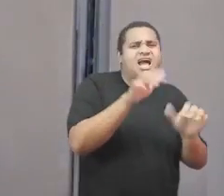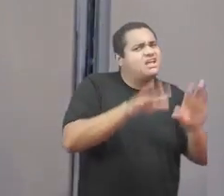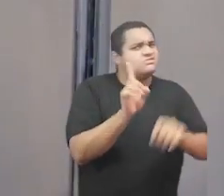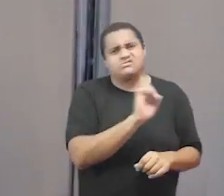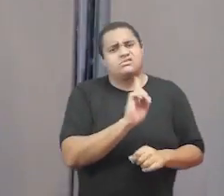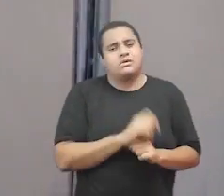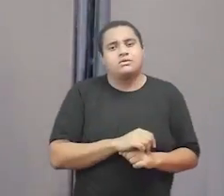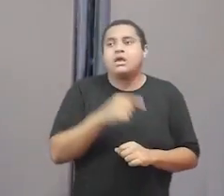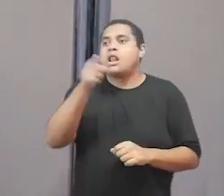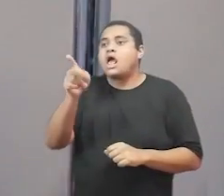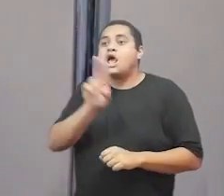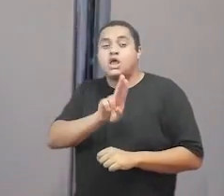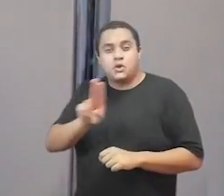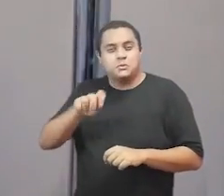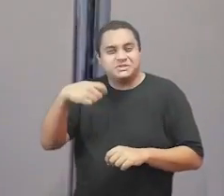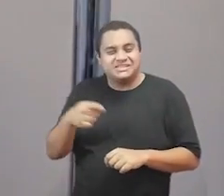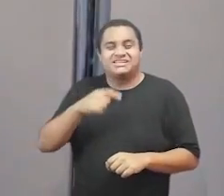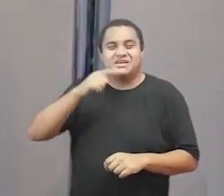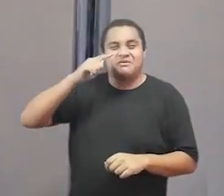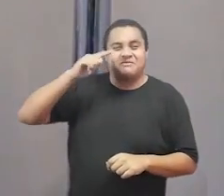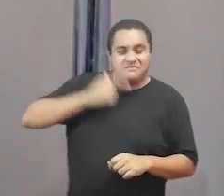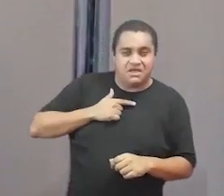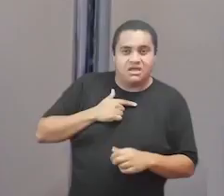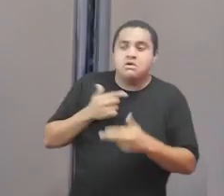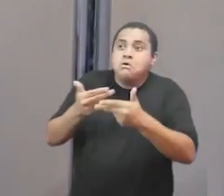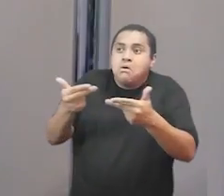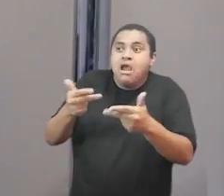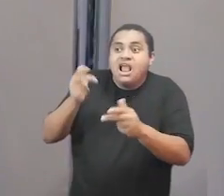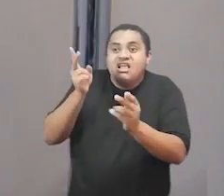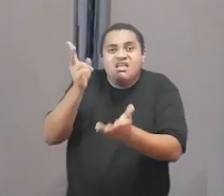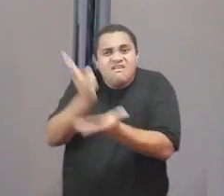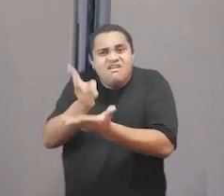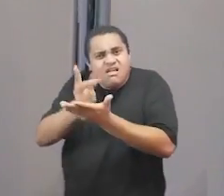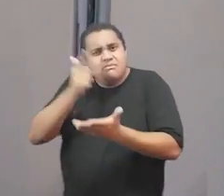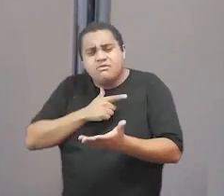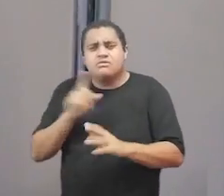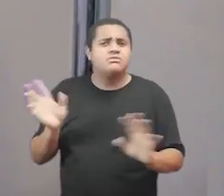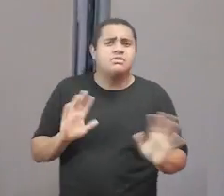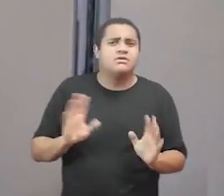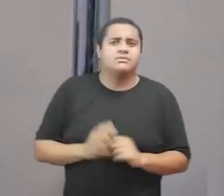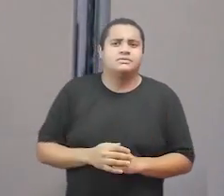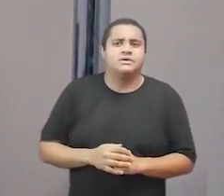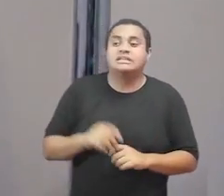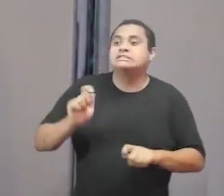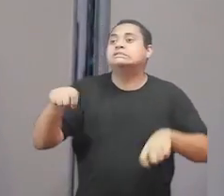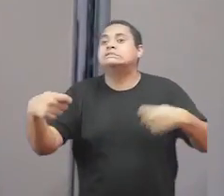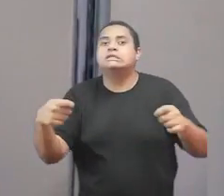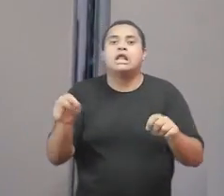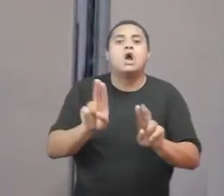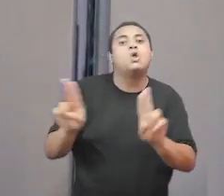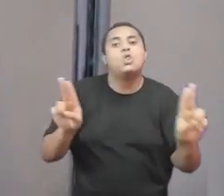sempre bonito. E ele deu um nome feio para um negócio que não necessariamente é sempre feio. E nomes criam